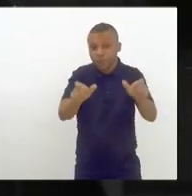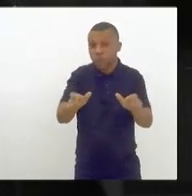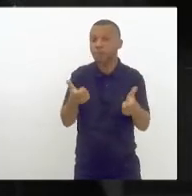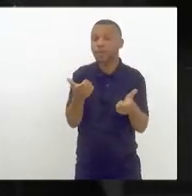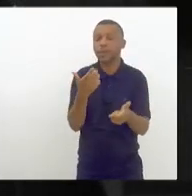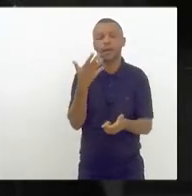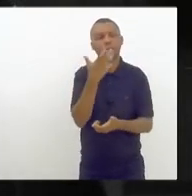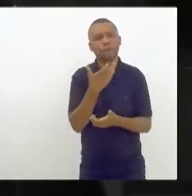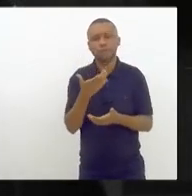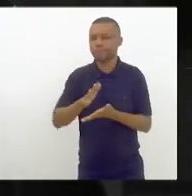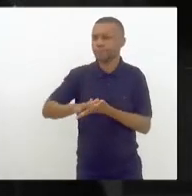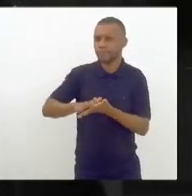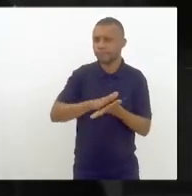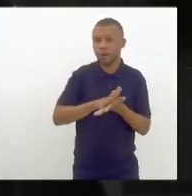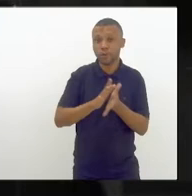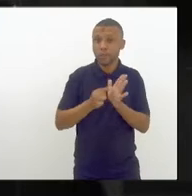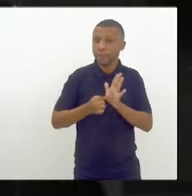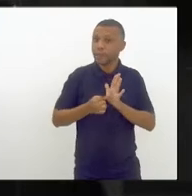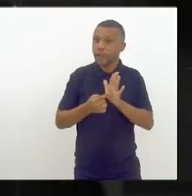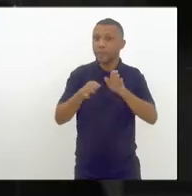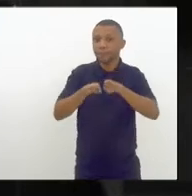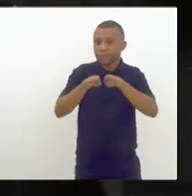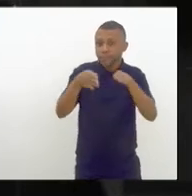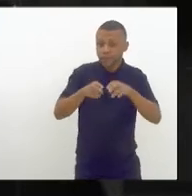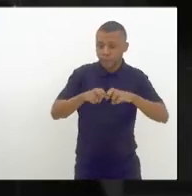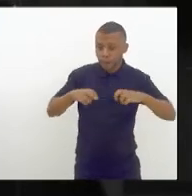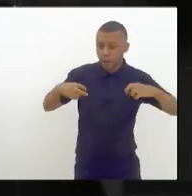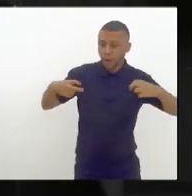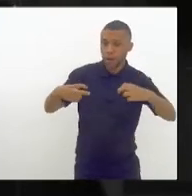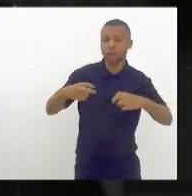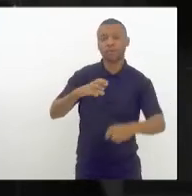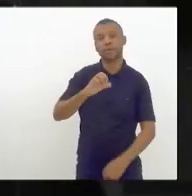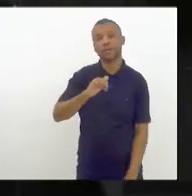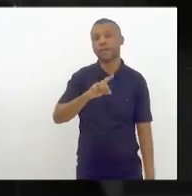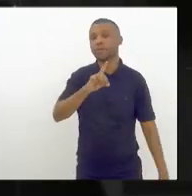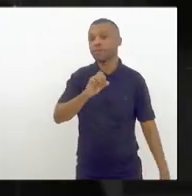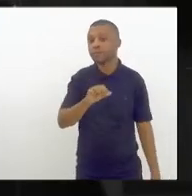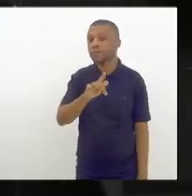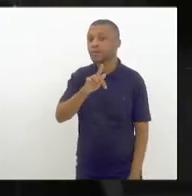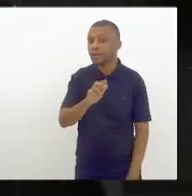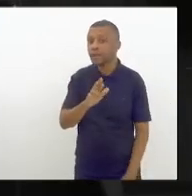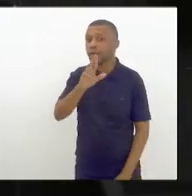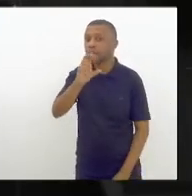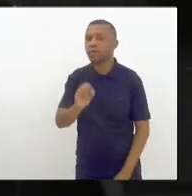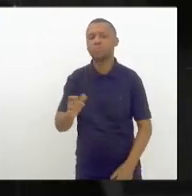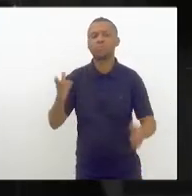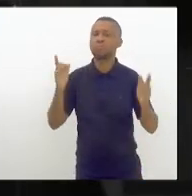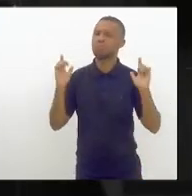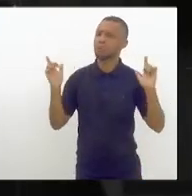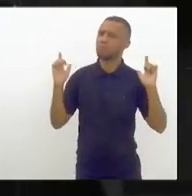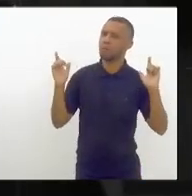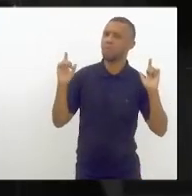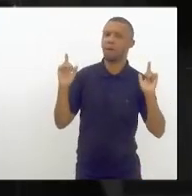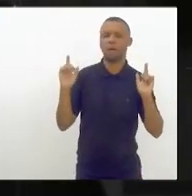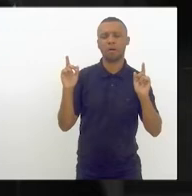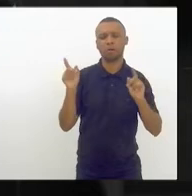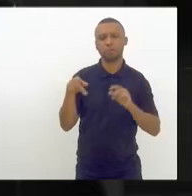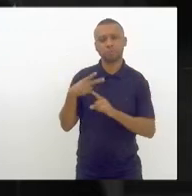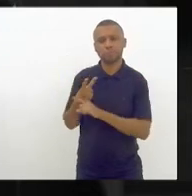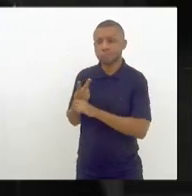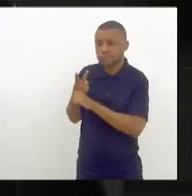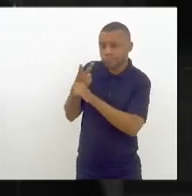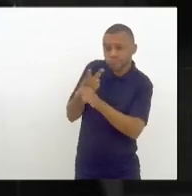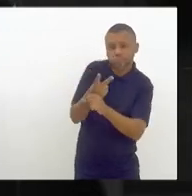se apresentar no candongueiro a famosa roda do candongueiro é tão tão badalada tão visitada tão